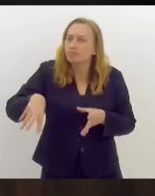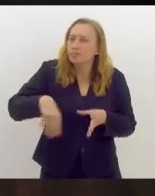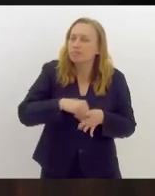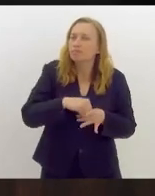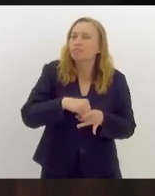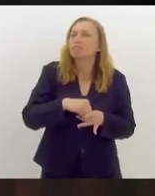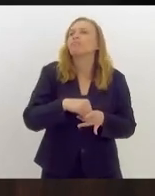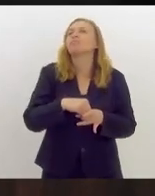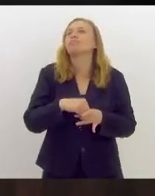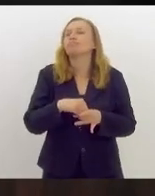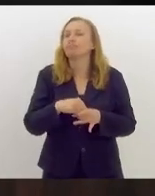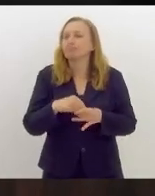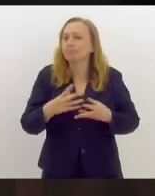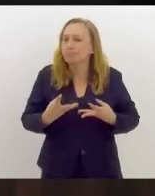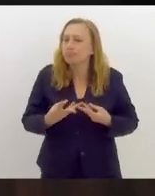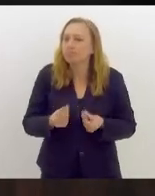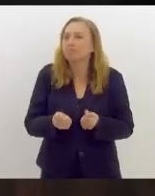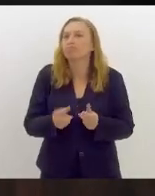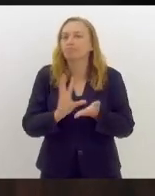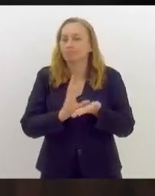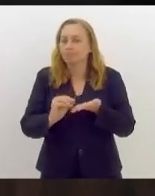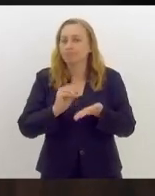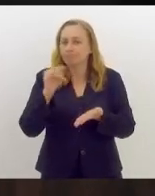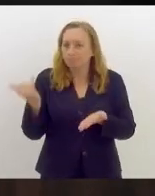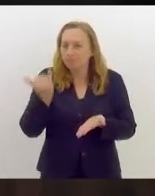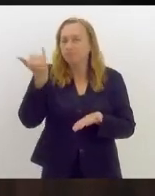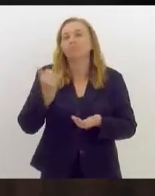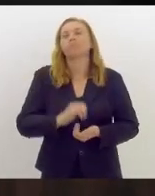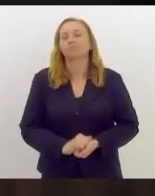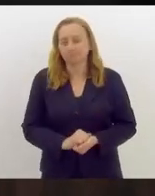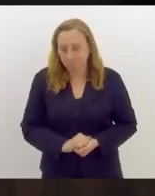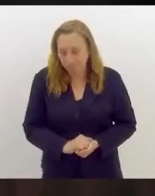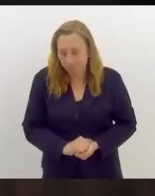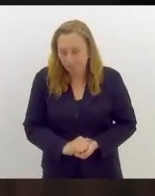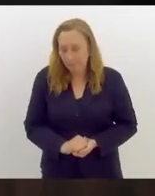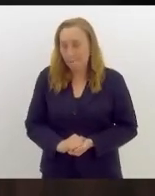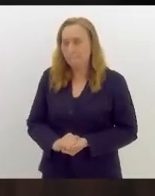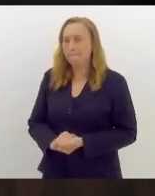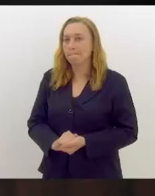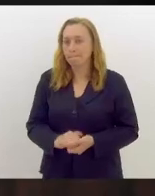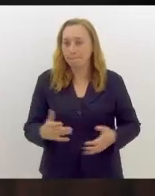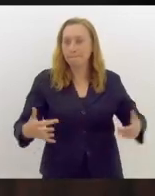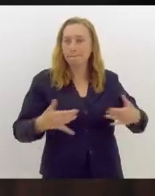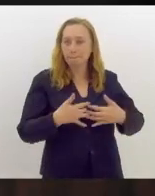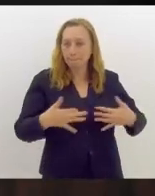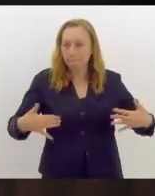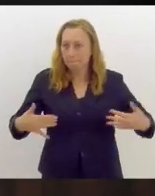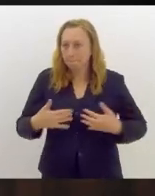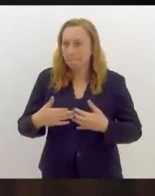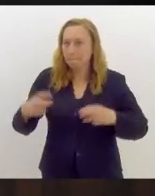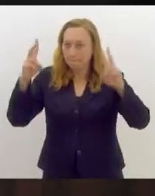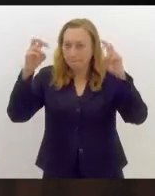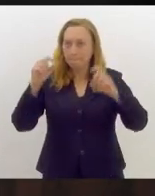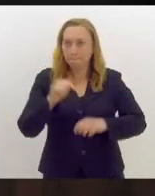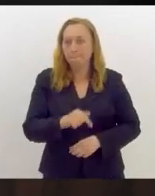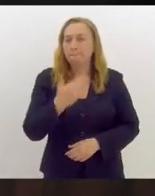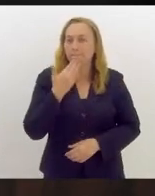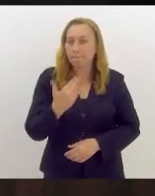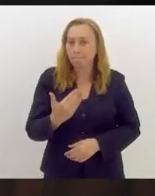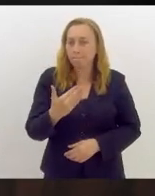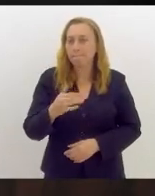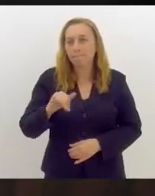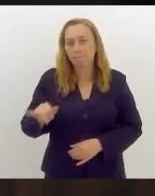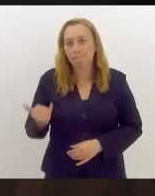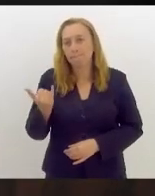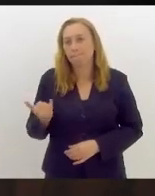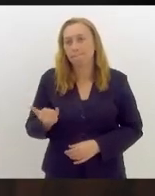com afeição também a pauta que é uma questão a questão dos autista inclusive aqui pedir e